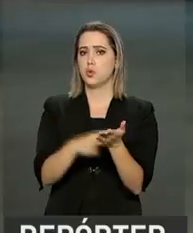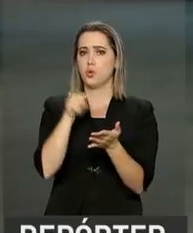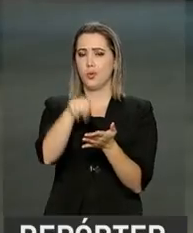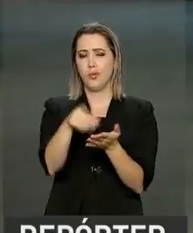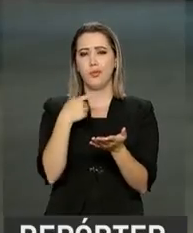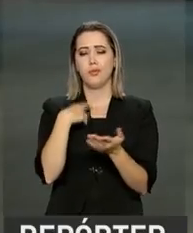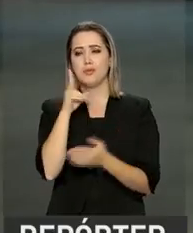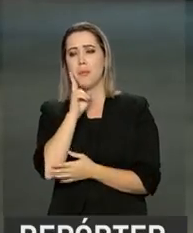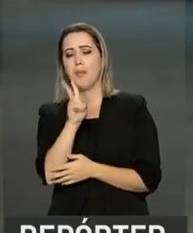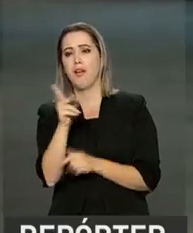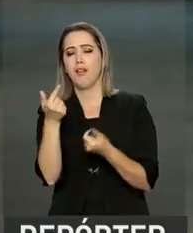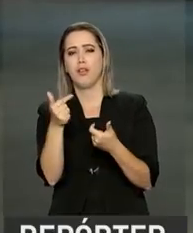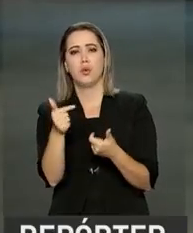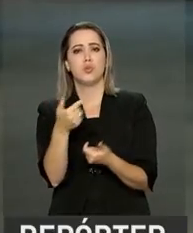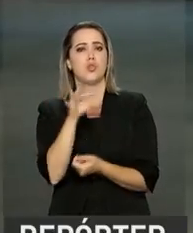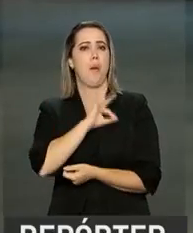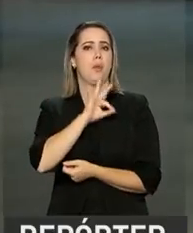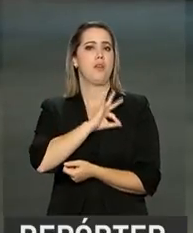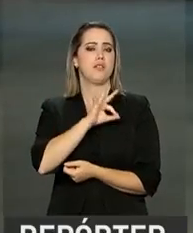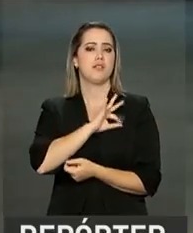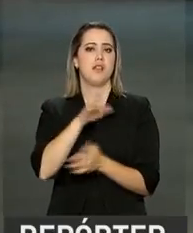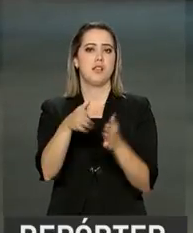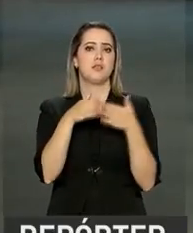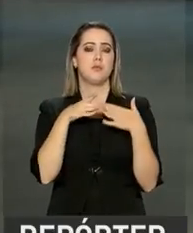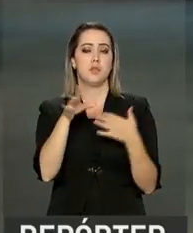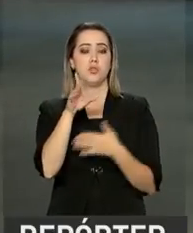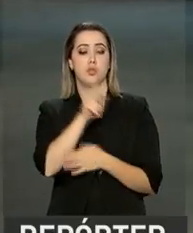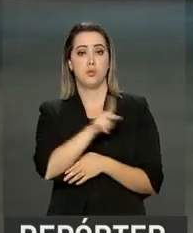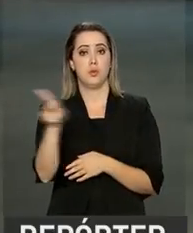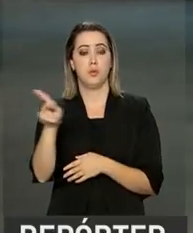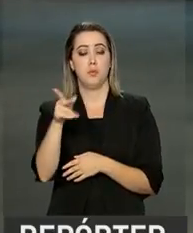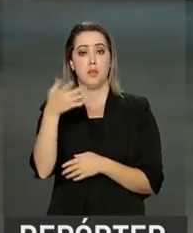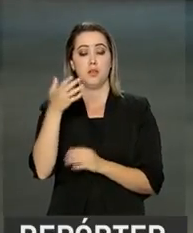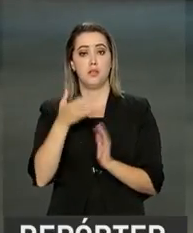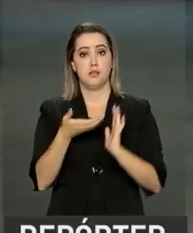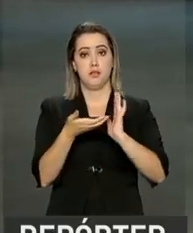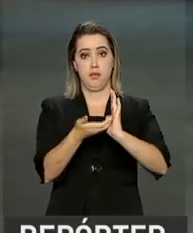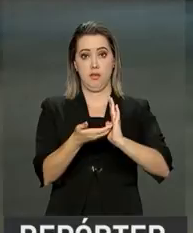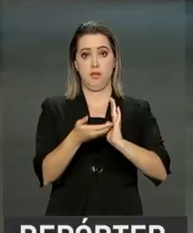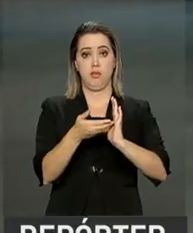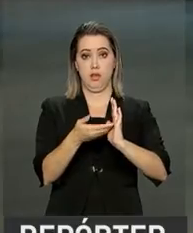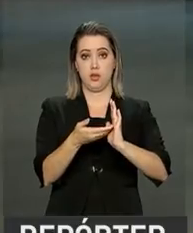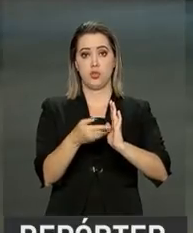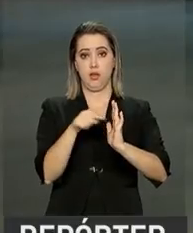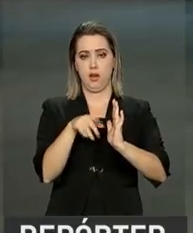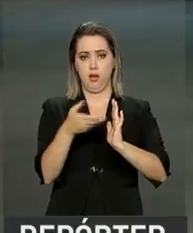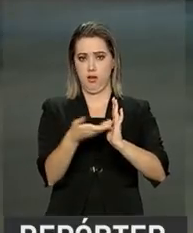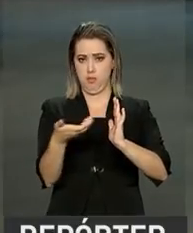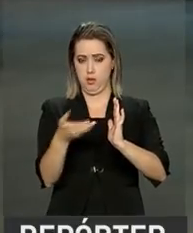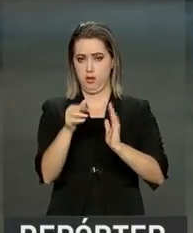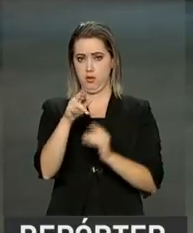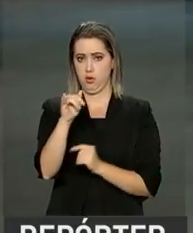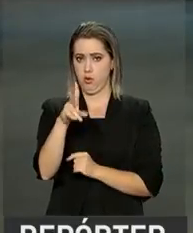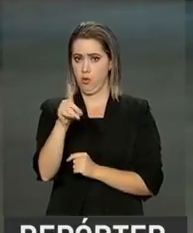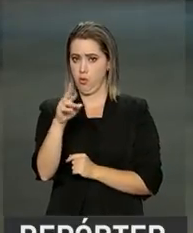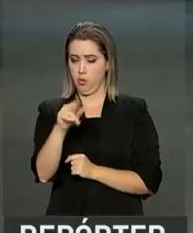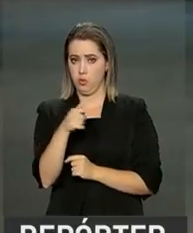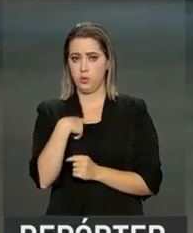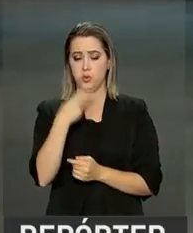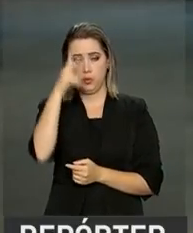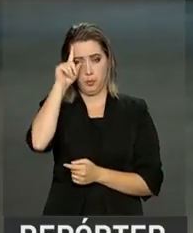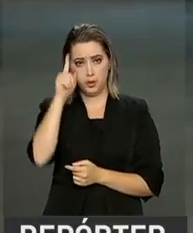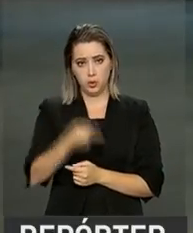insuficiência dos meios policiais solicitados pelo presidente da câmara dos deputados decidiu empregar com base no artigo